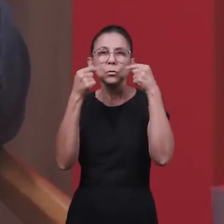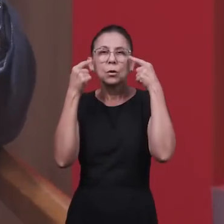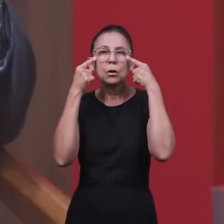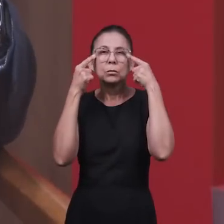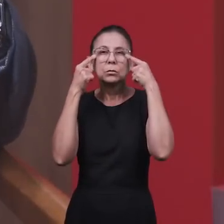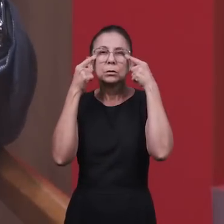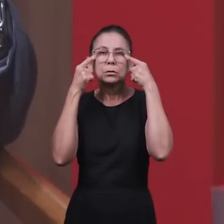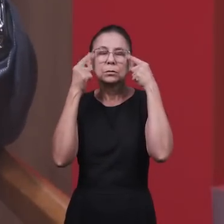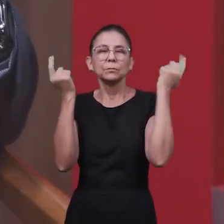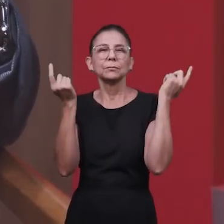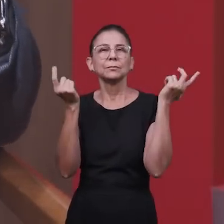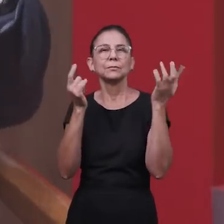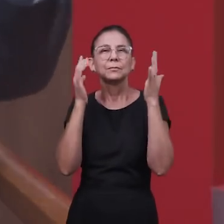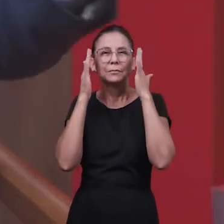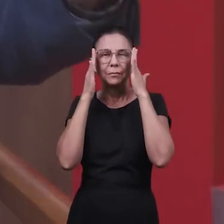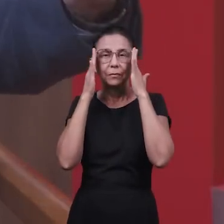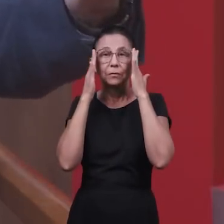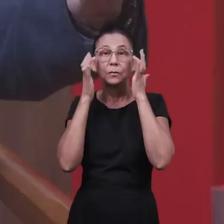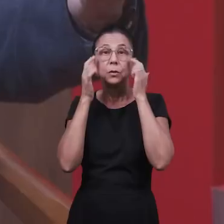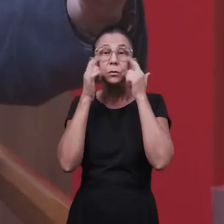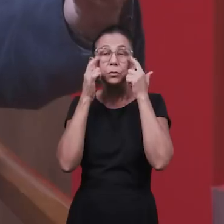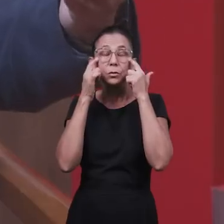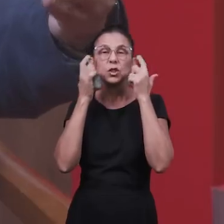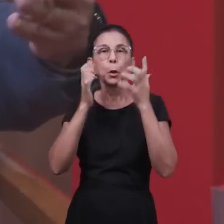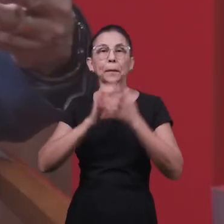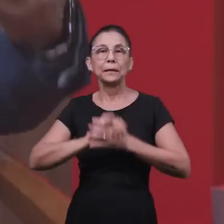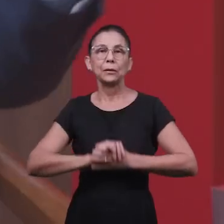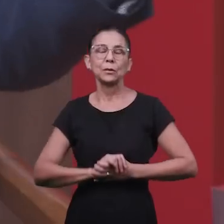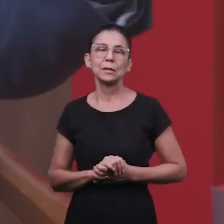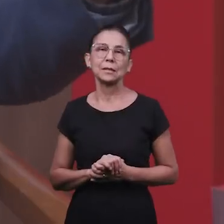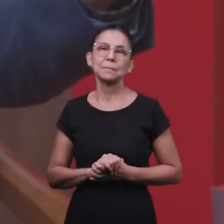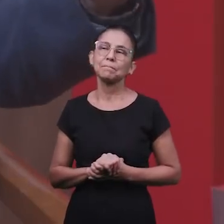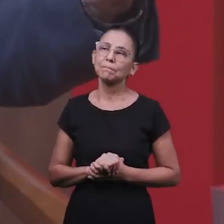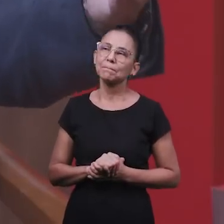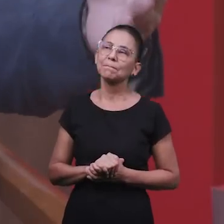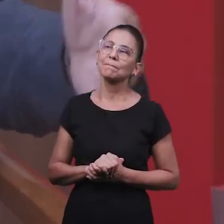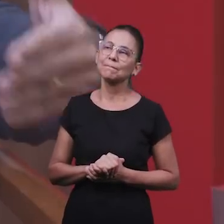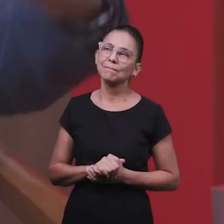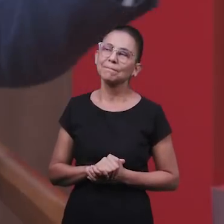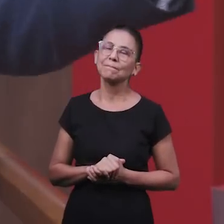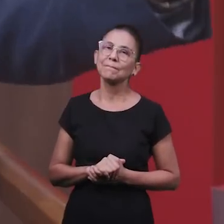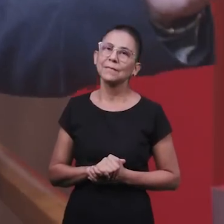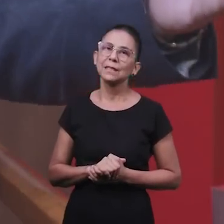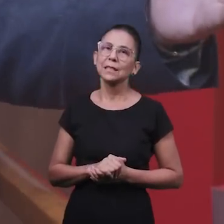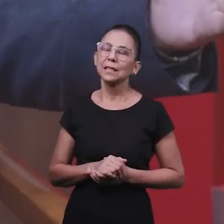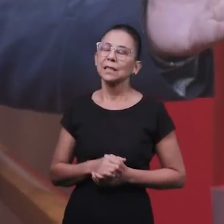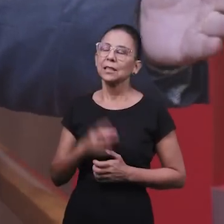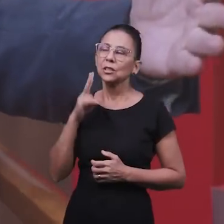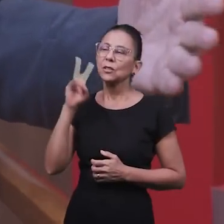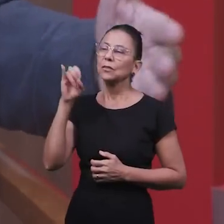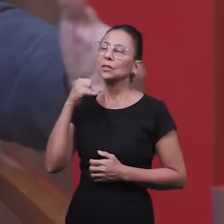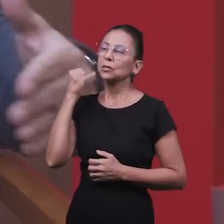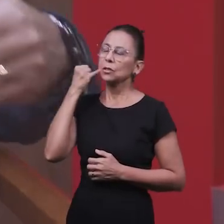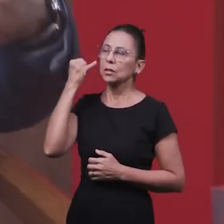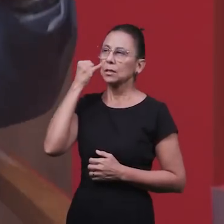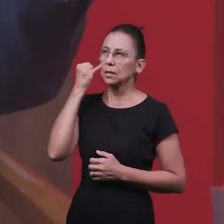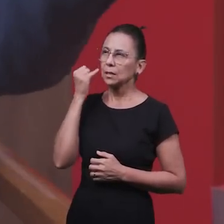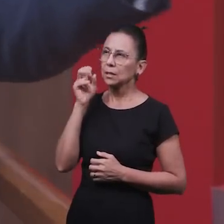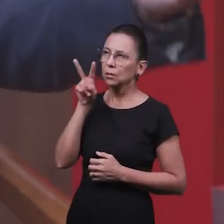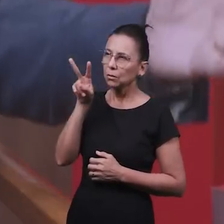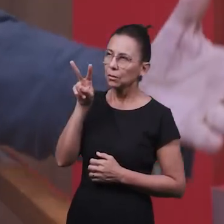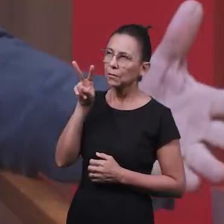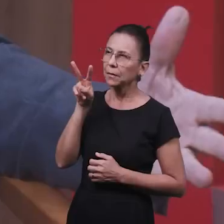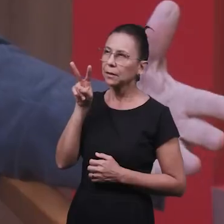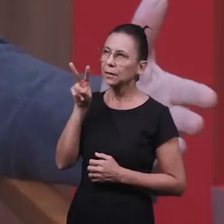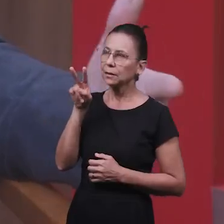do coração. Eu posso olhar para o Josias aqui, pela face do Josias, eu sei que o Josias está tranquilo, mas nós estamos aqui num momento